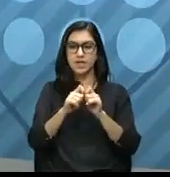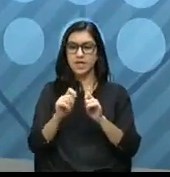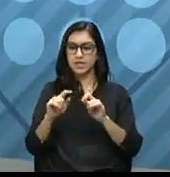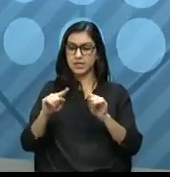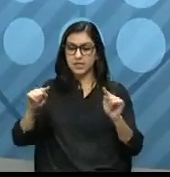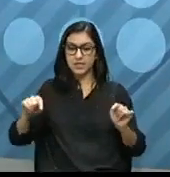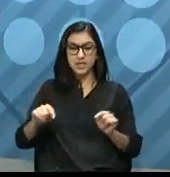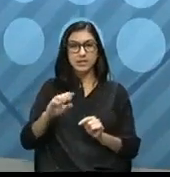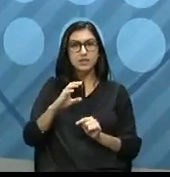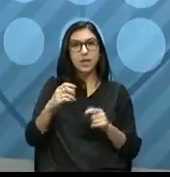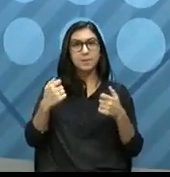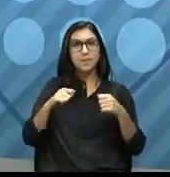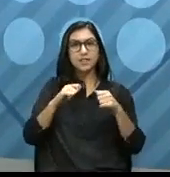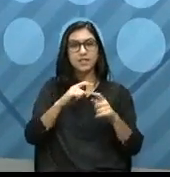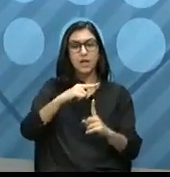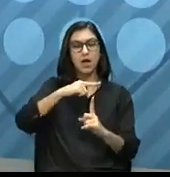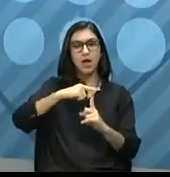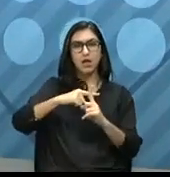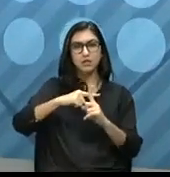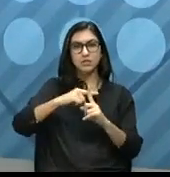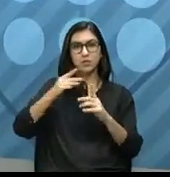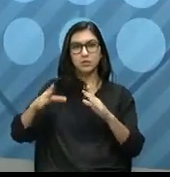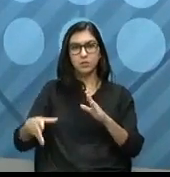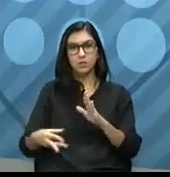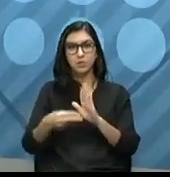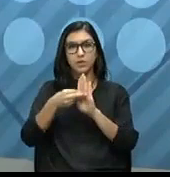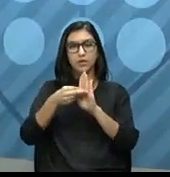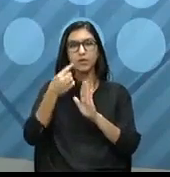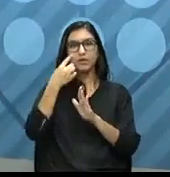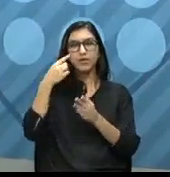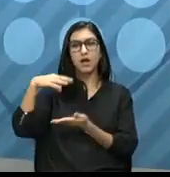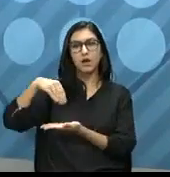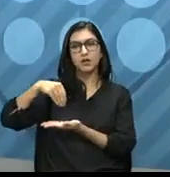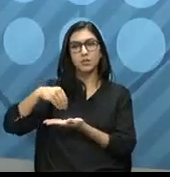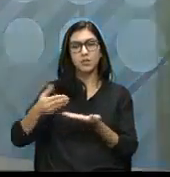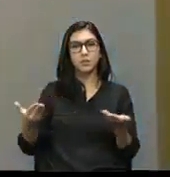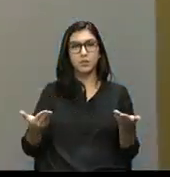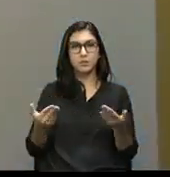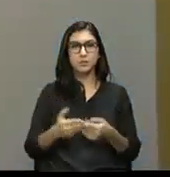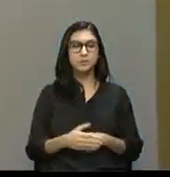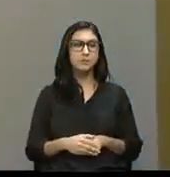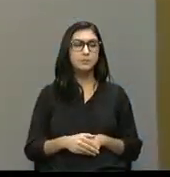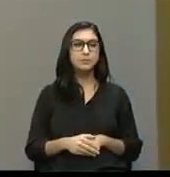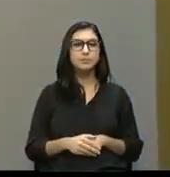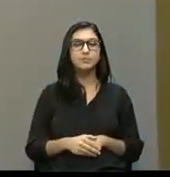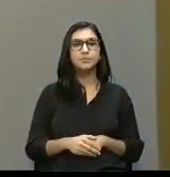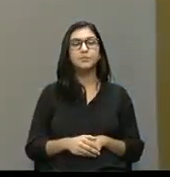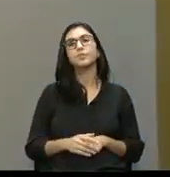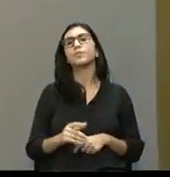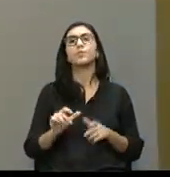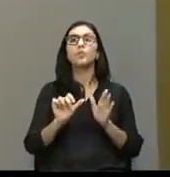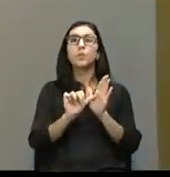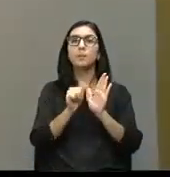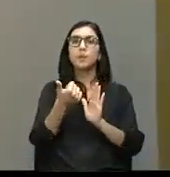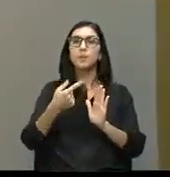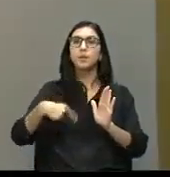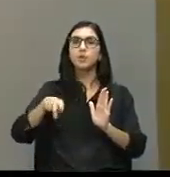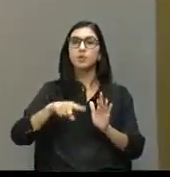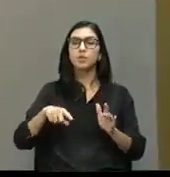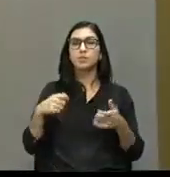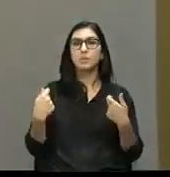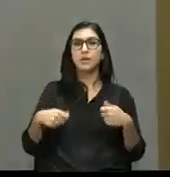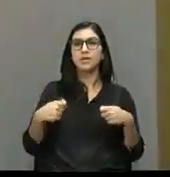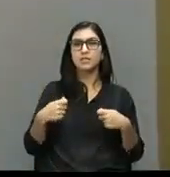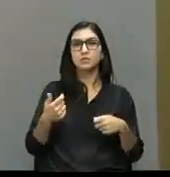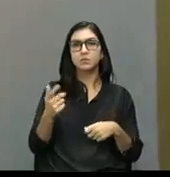que fazer essa adição. Nós vamos fazer isso na Câmara de Documentos, acompanhe. Então, a primeira coisa que nós vamos ter